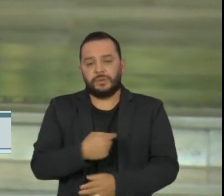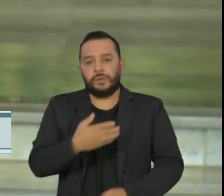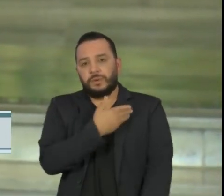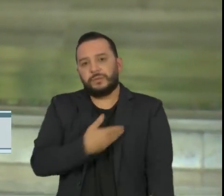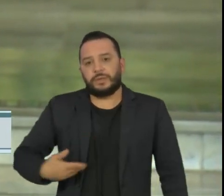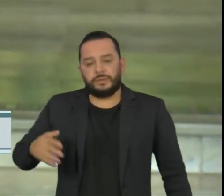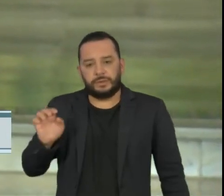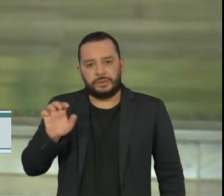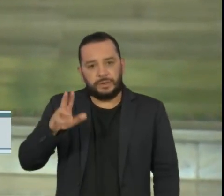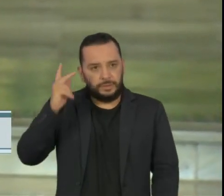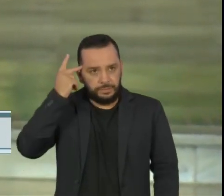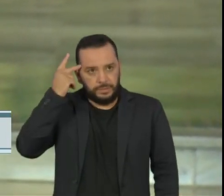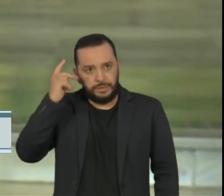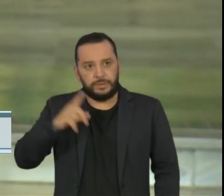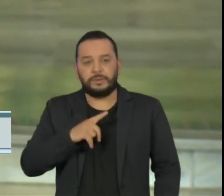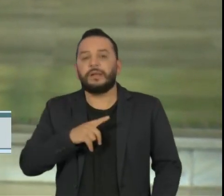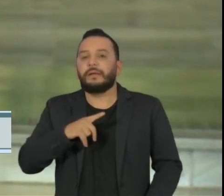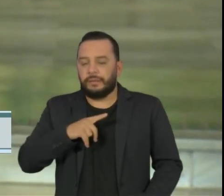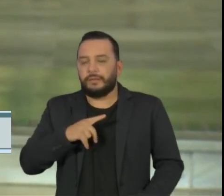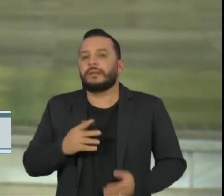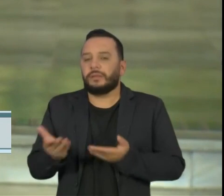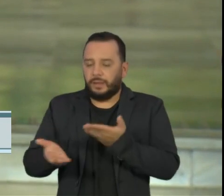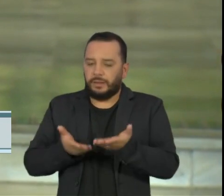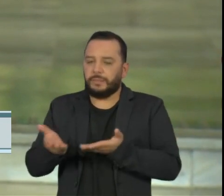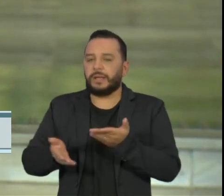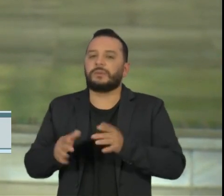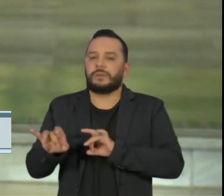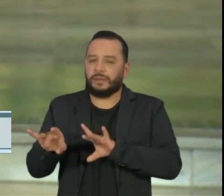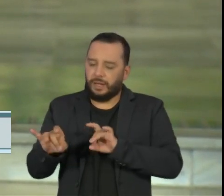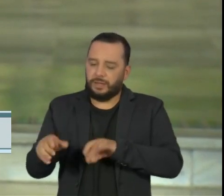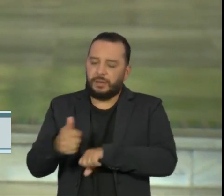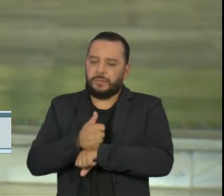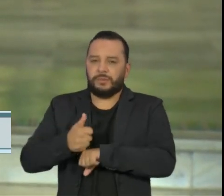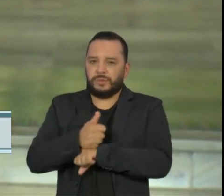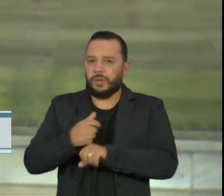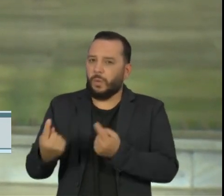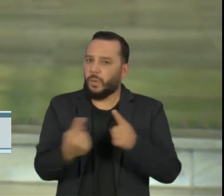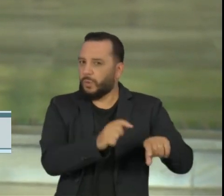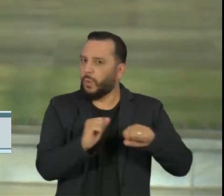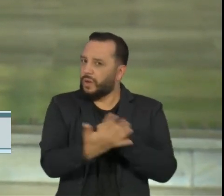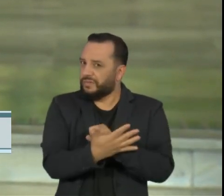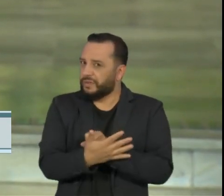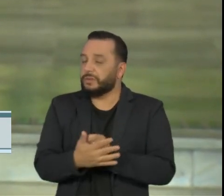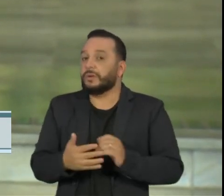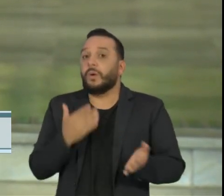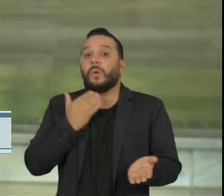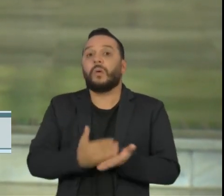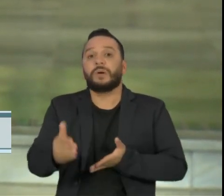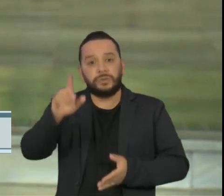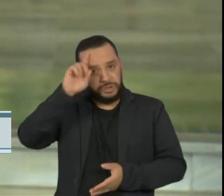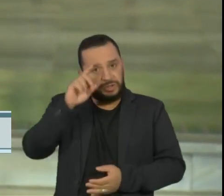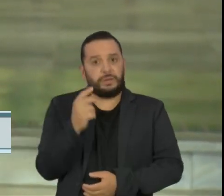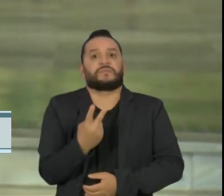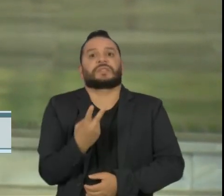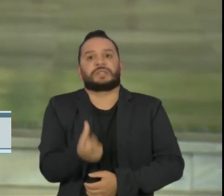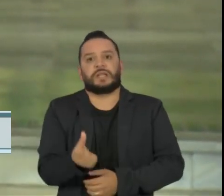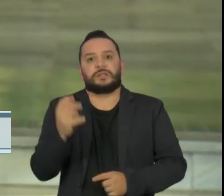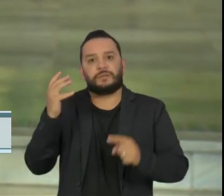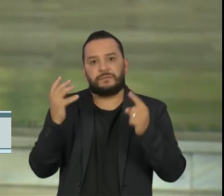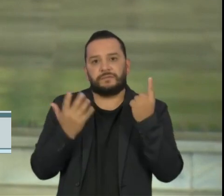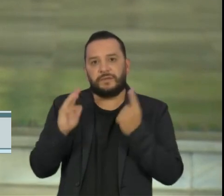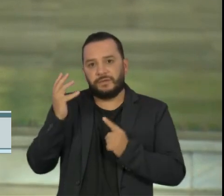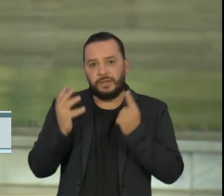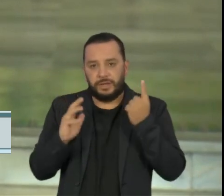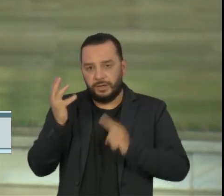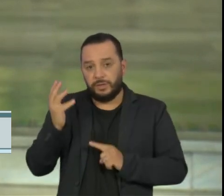Paulo tem um tratamento técnico e muito profissional em relação ao coronavírus desde o dia 26 de fevereiro, quando tivemos o primeiro caso